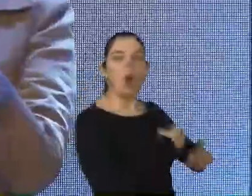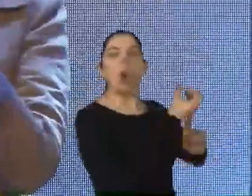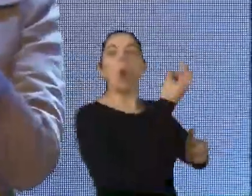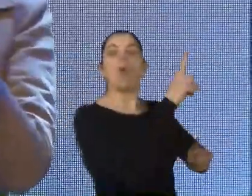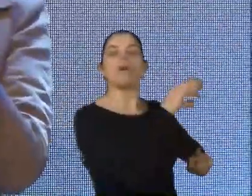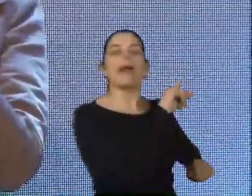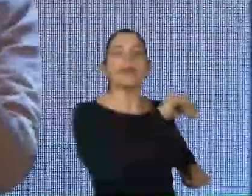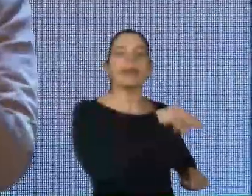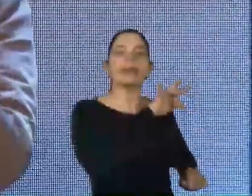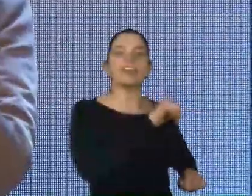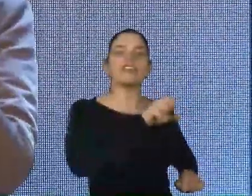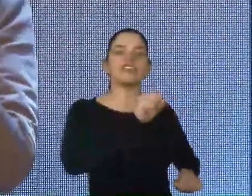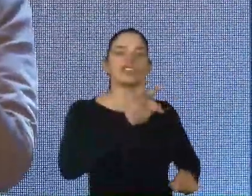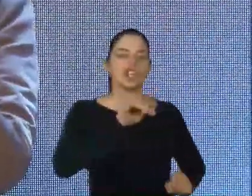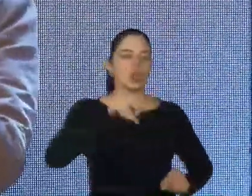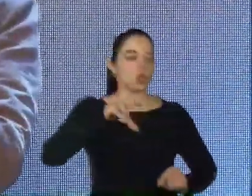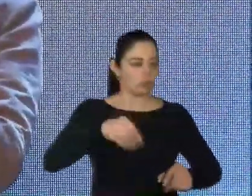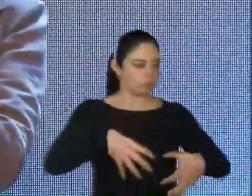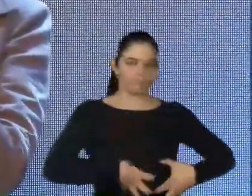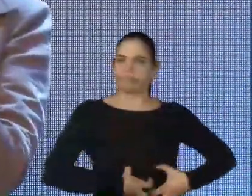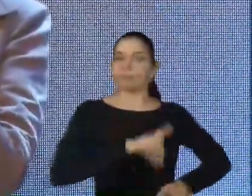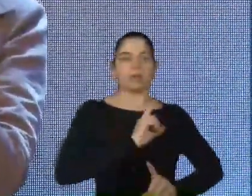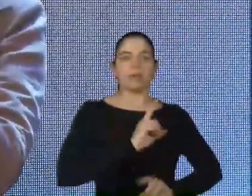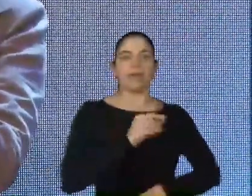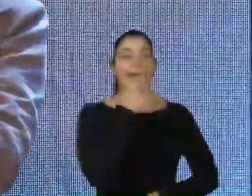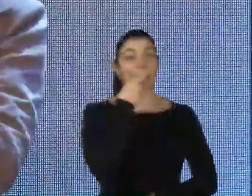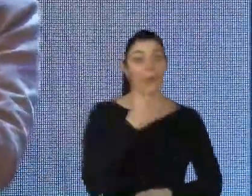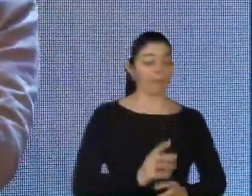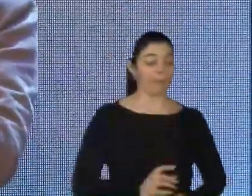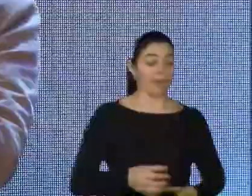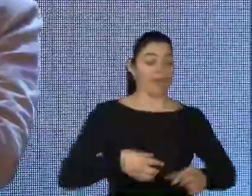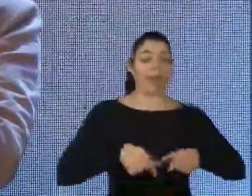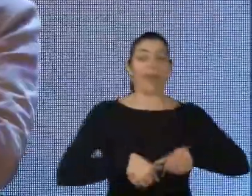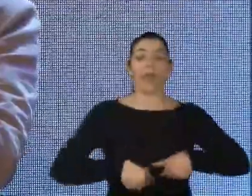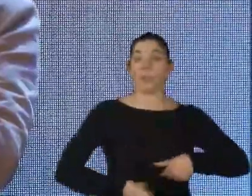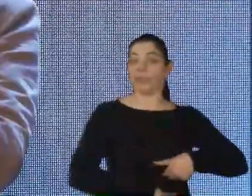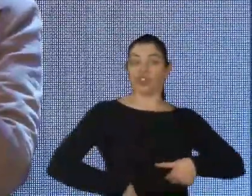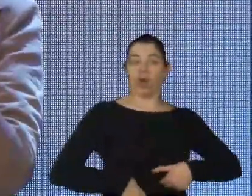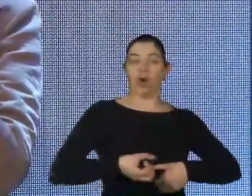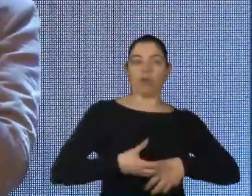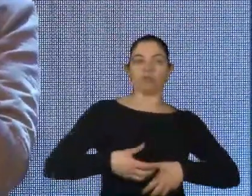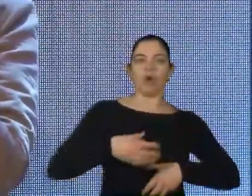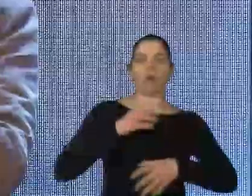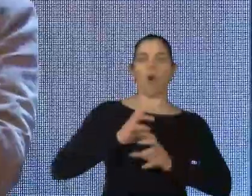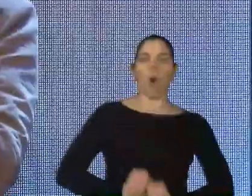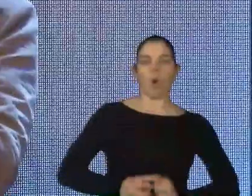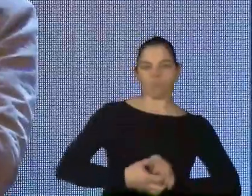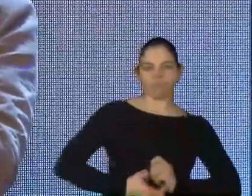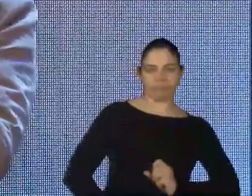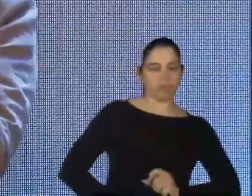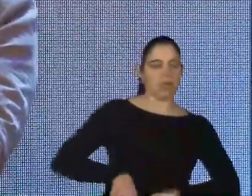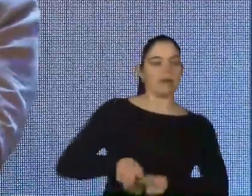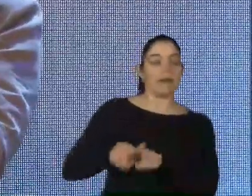Sandra, relação com o quê? Ah, só intestino e cocô, e foi embora. Não. E aí, você absorveu ou não